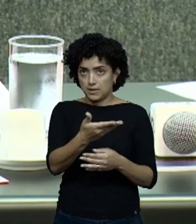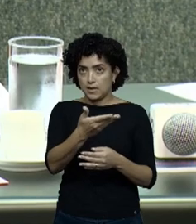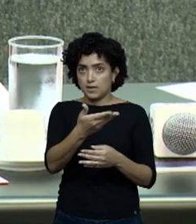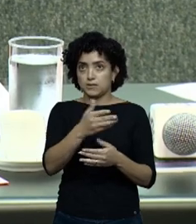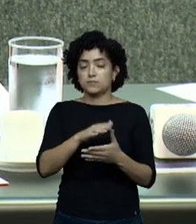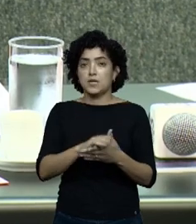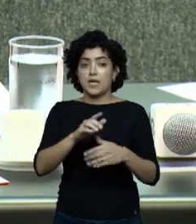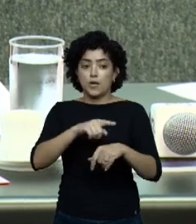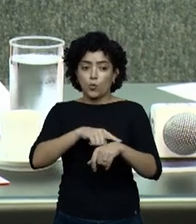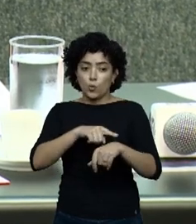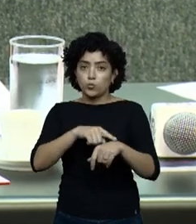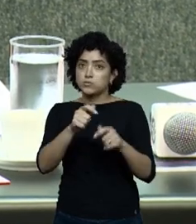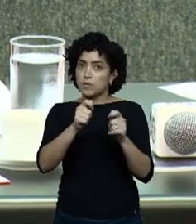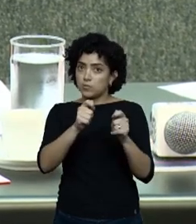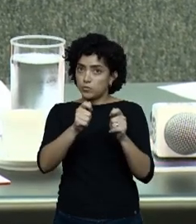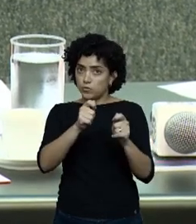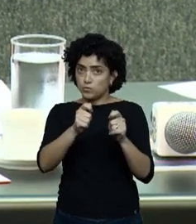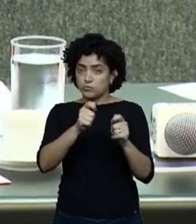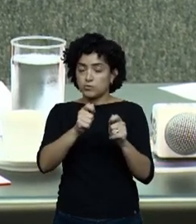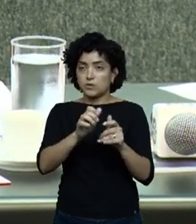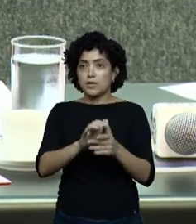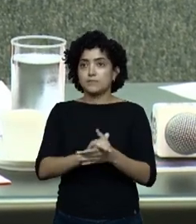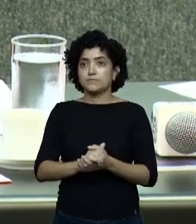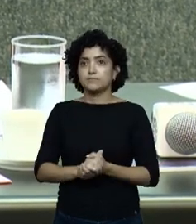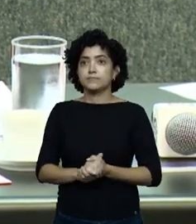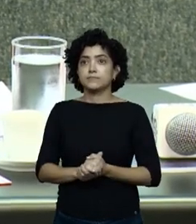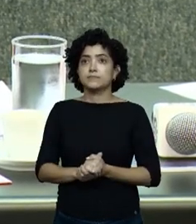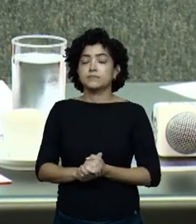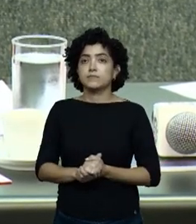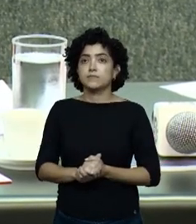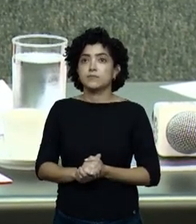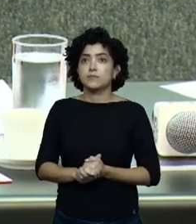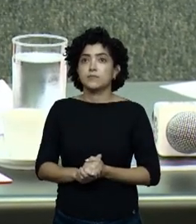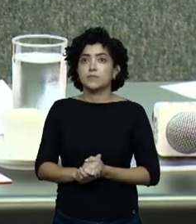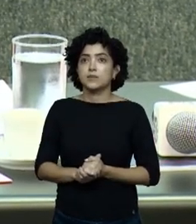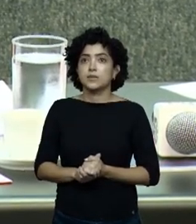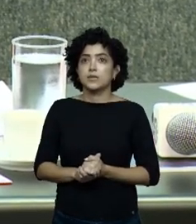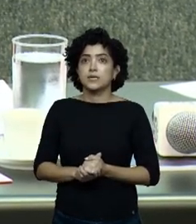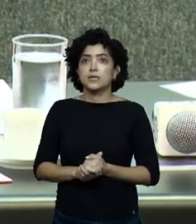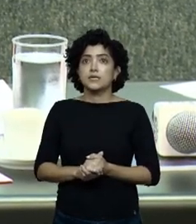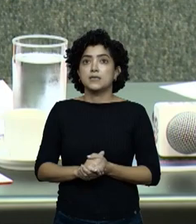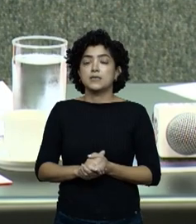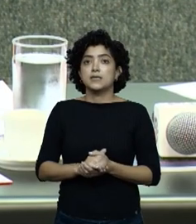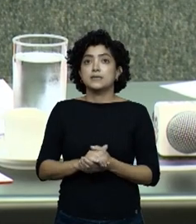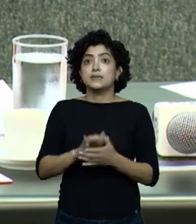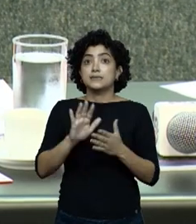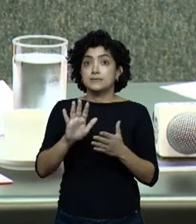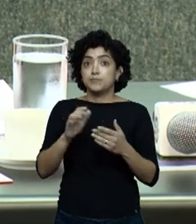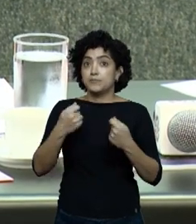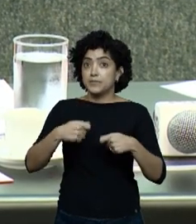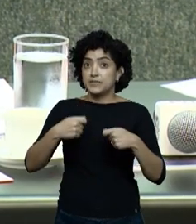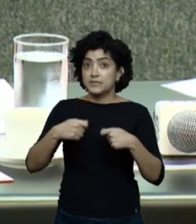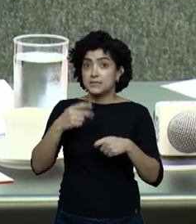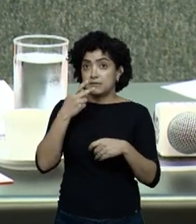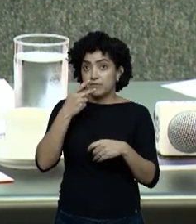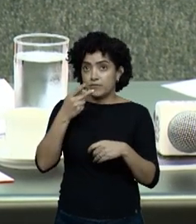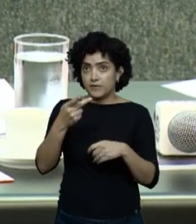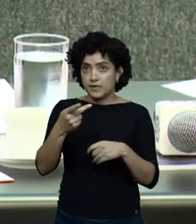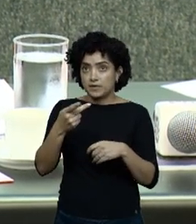controle do tempo é para quem vai falar que só para saber tem que dizer é